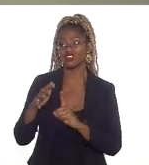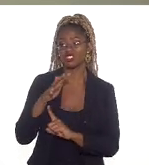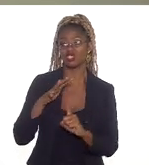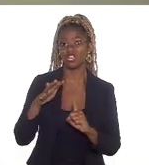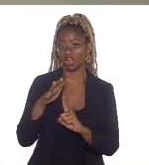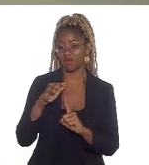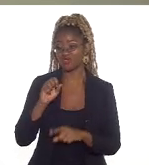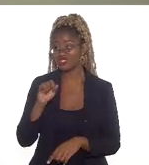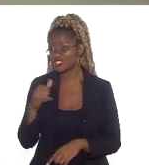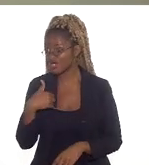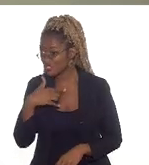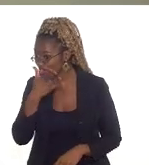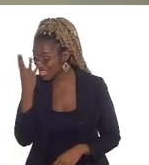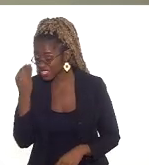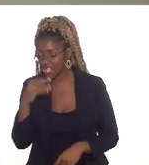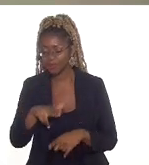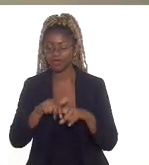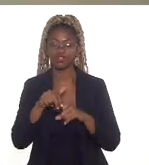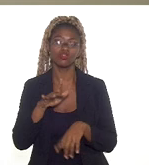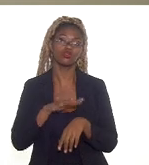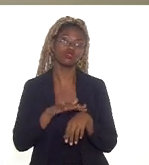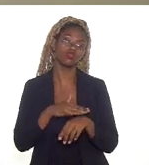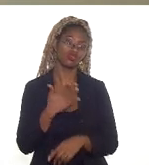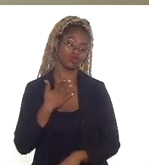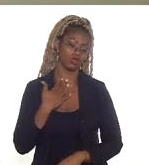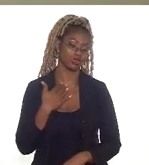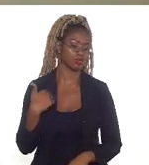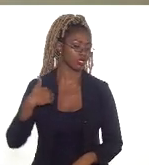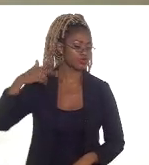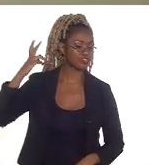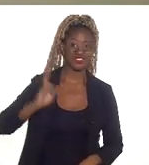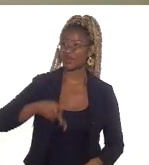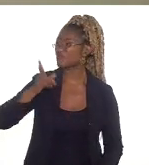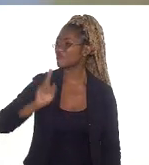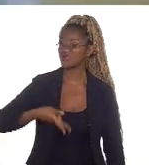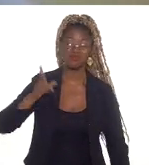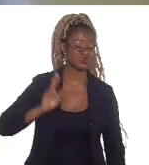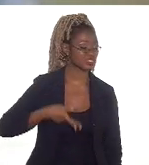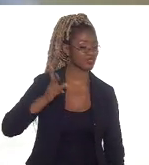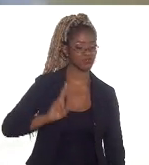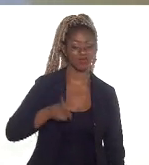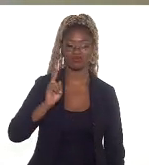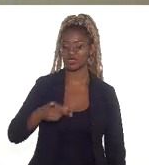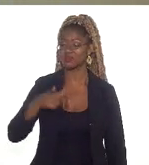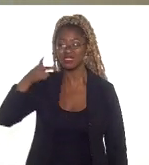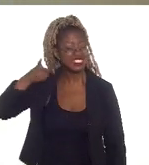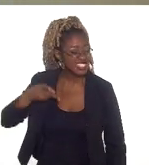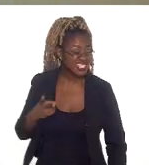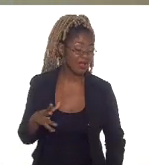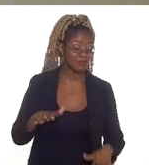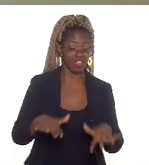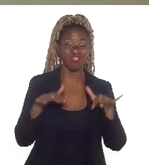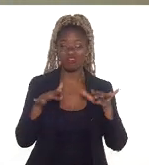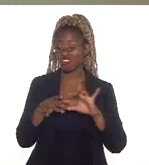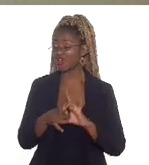eu estou doente, porque faz parte da rotina. Todas as audiências